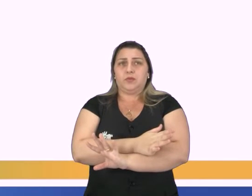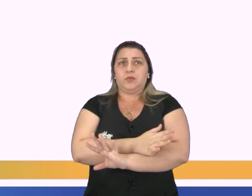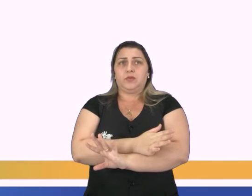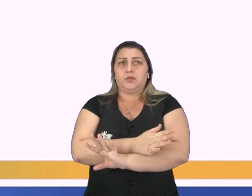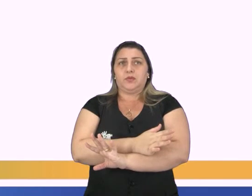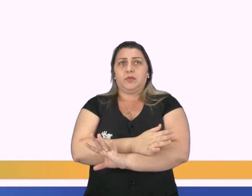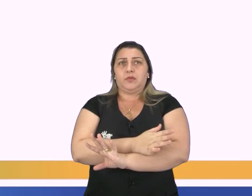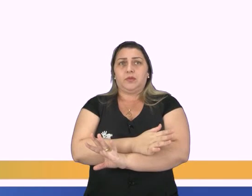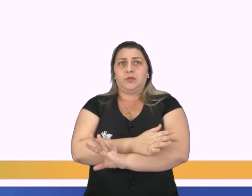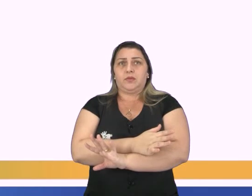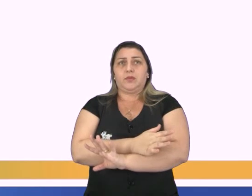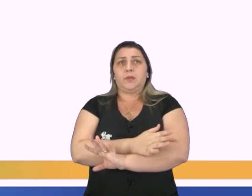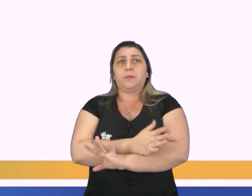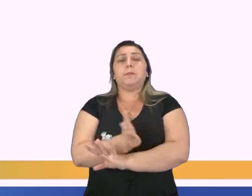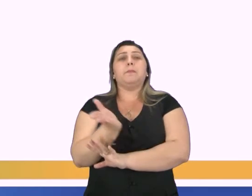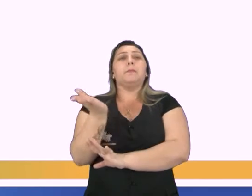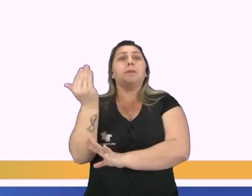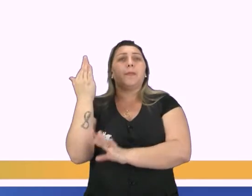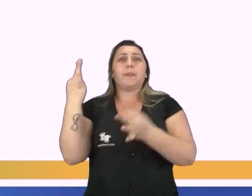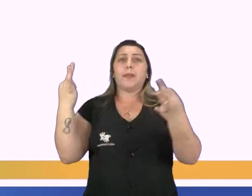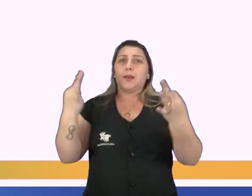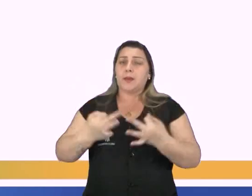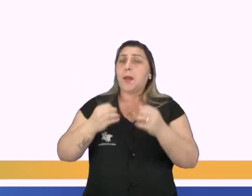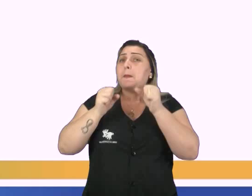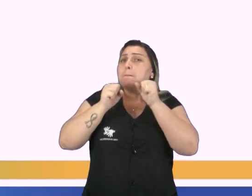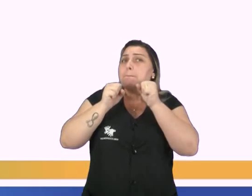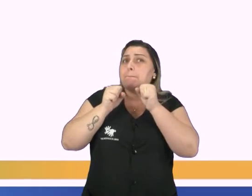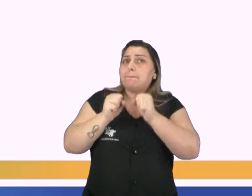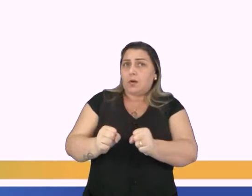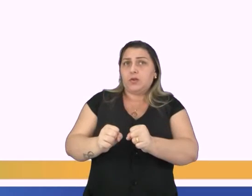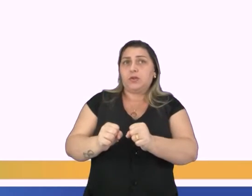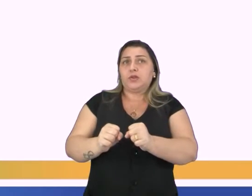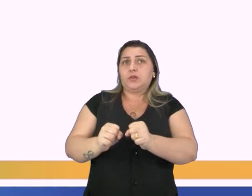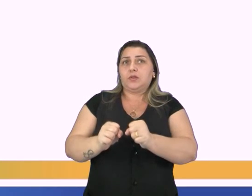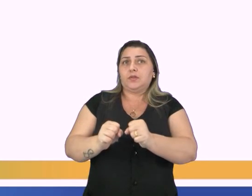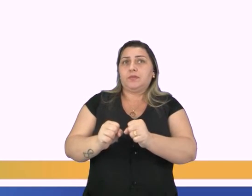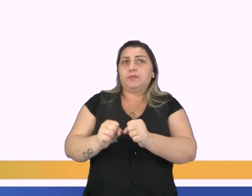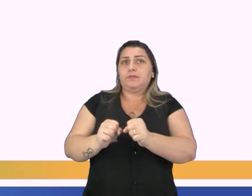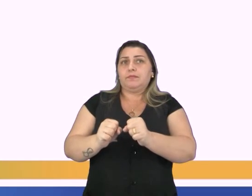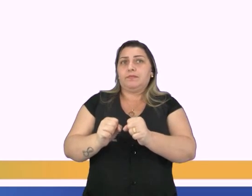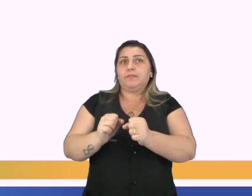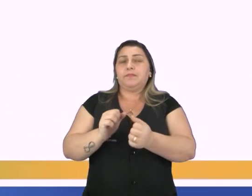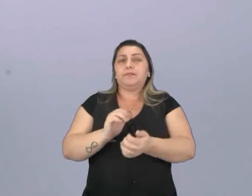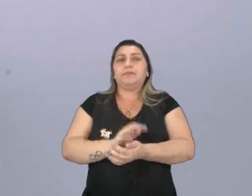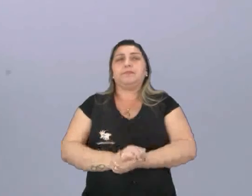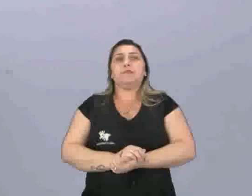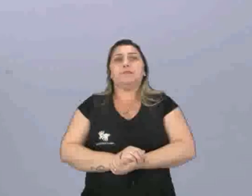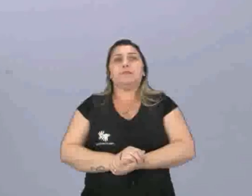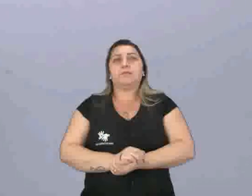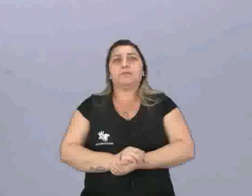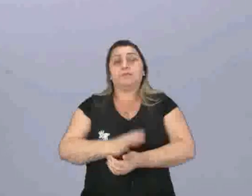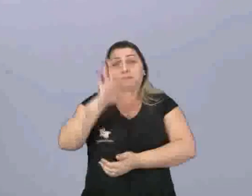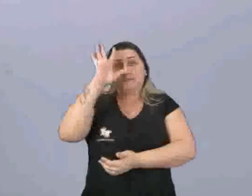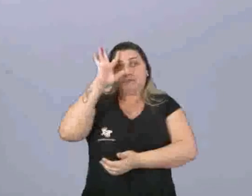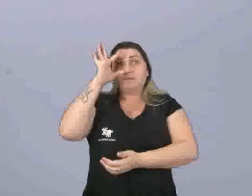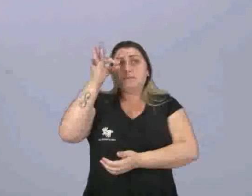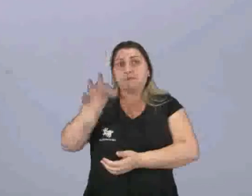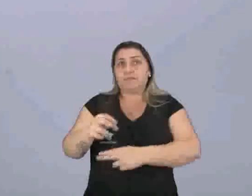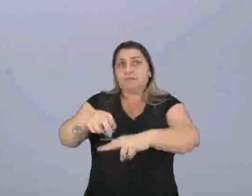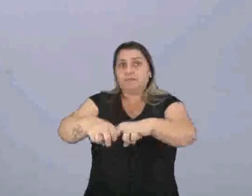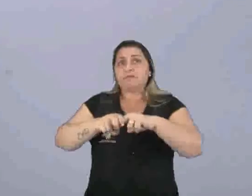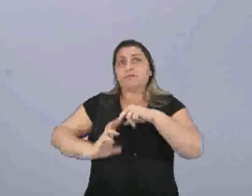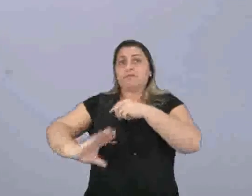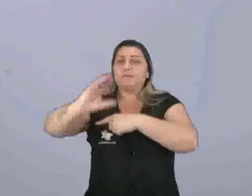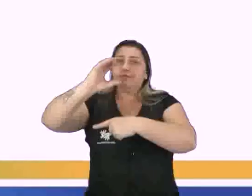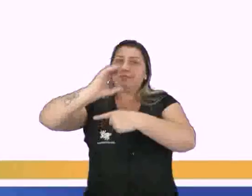de pretérito perfeito. E pode, eu posso, tu podes, ele pode. Indica o tempo presente. Por isso,